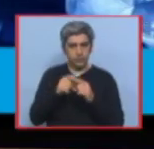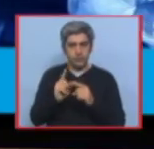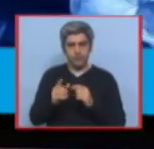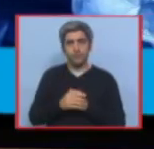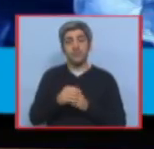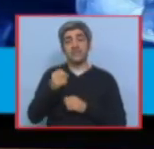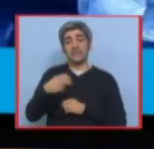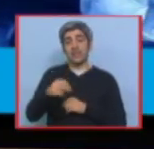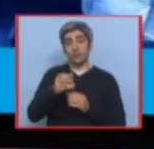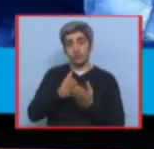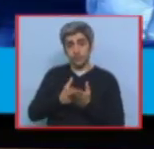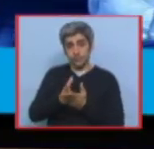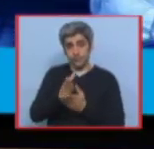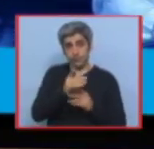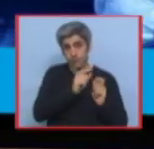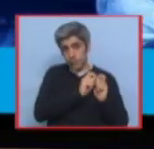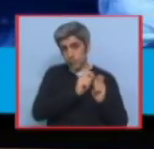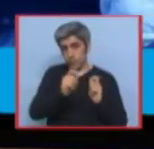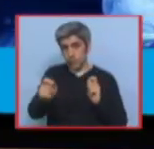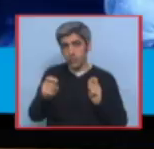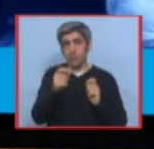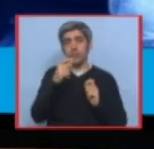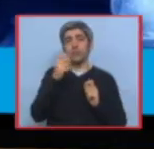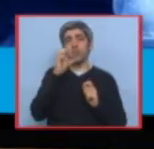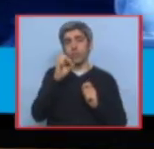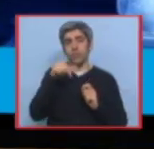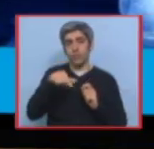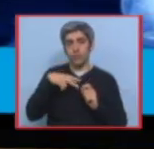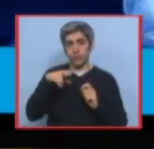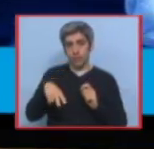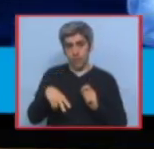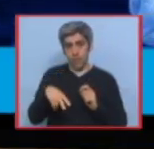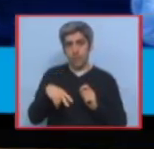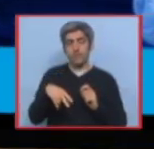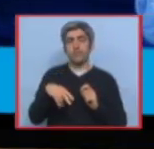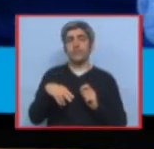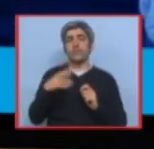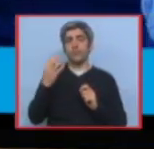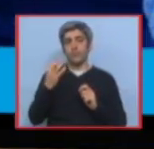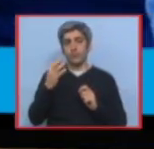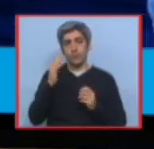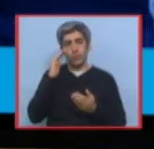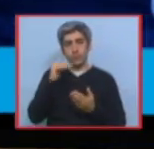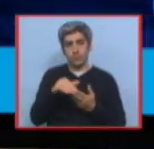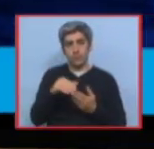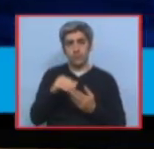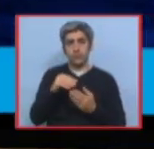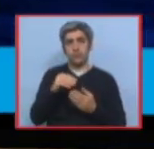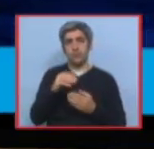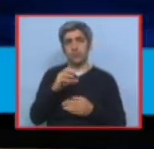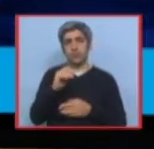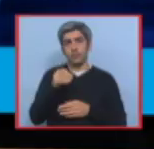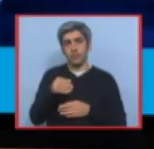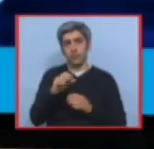séculos, nós contamos 8 em Portugal, que foi a conclusão do